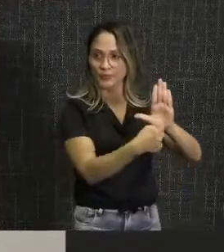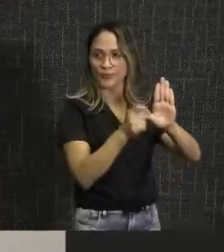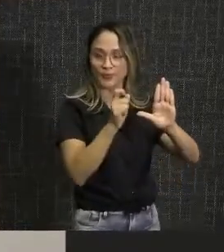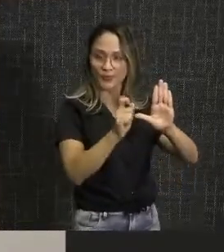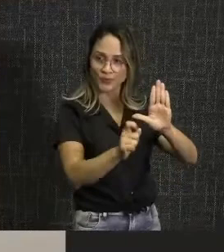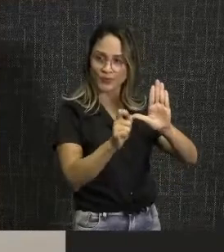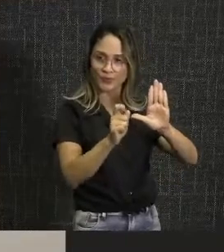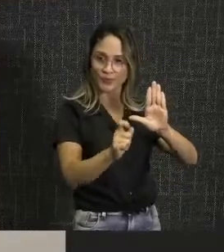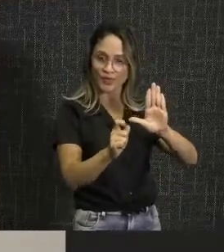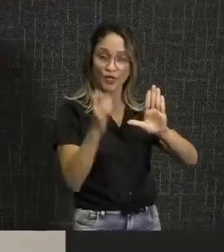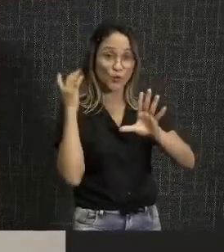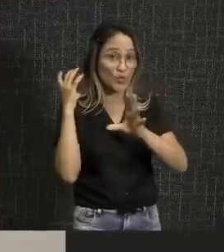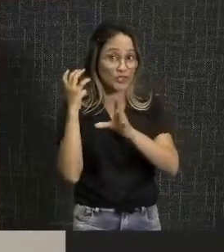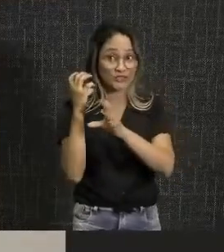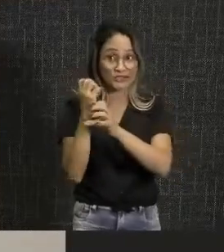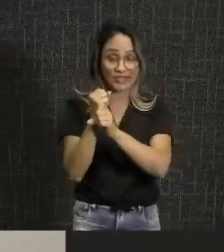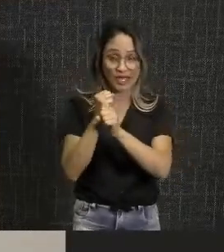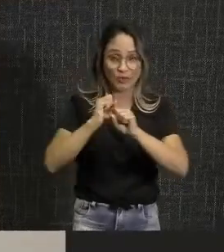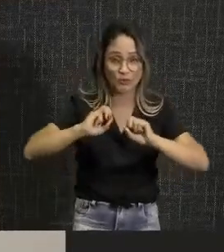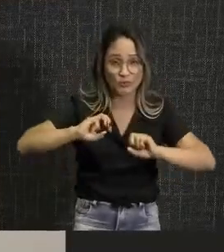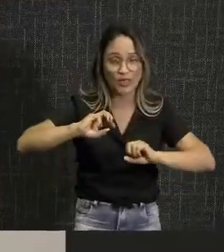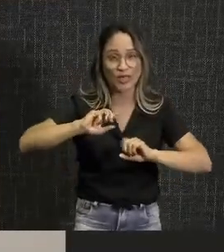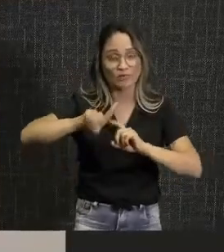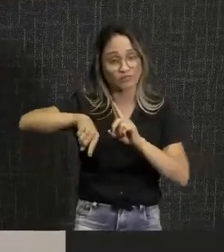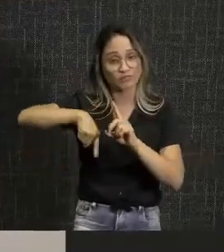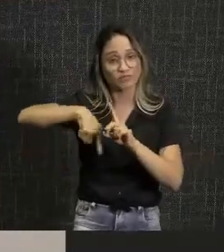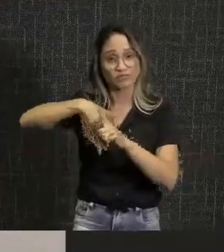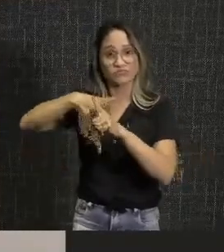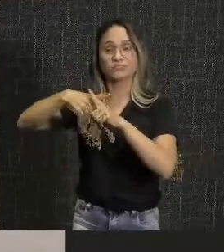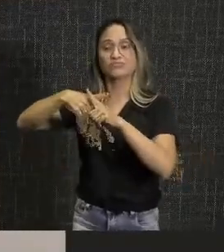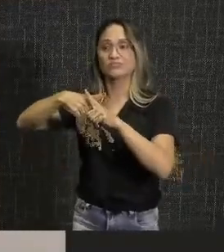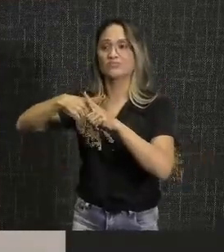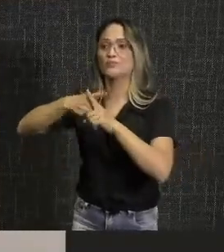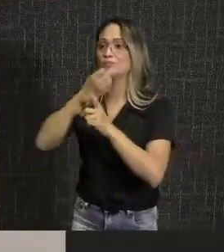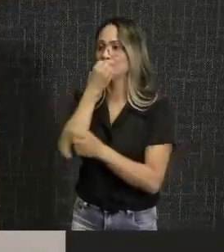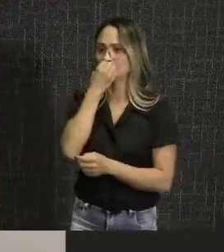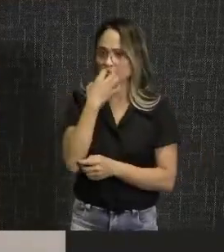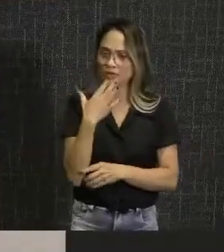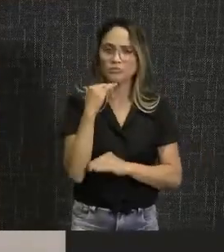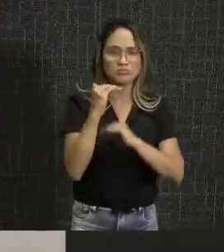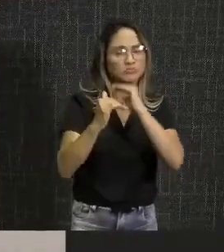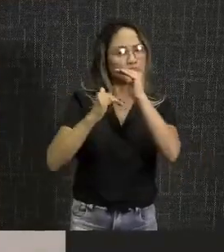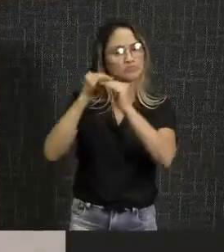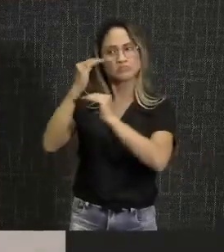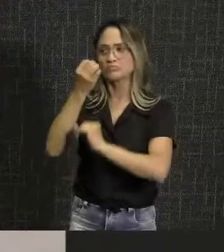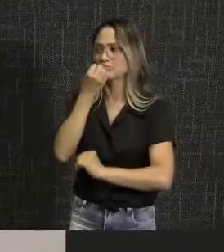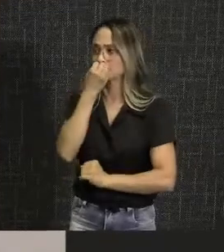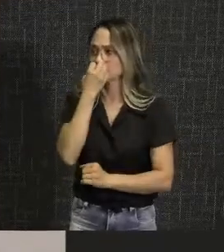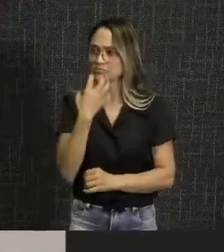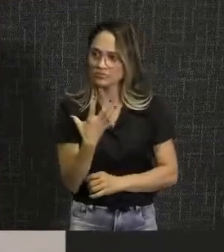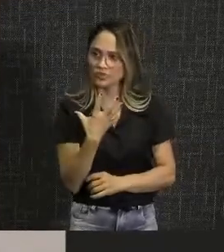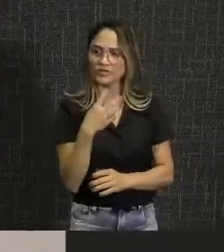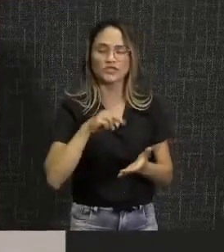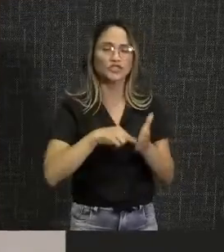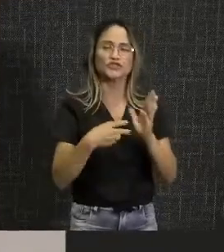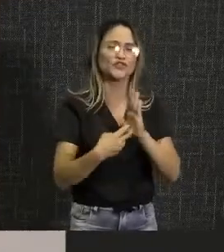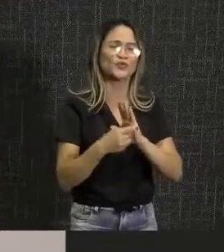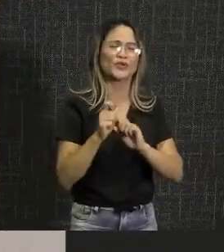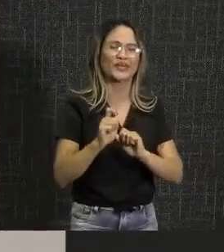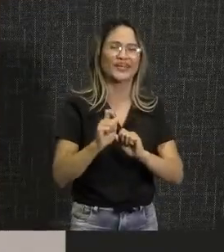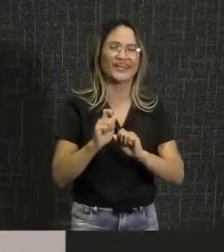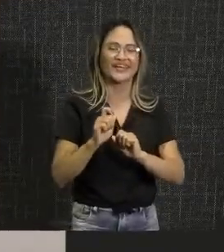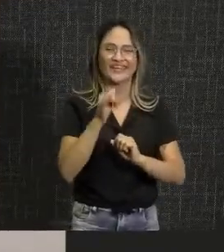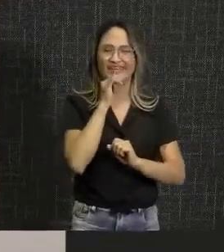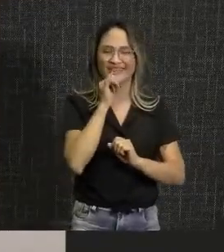que o efeito multiplicador dele é muito grande. Isso acaba sendo uma coisa muito boa. O que significa efeito multiplicador?